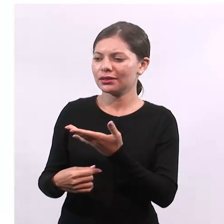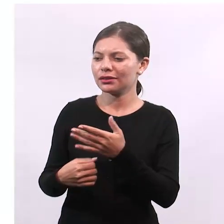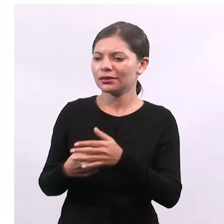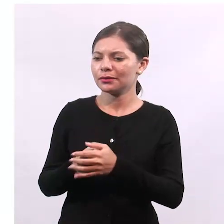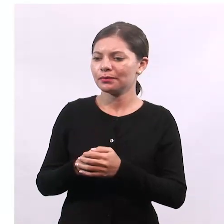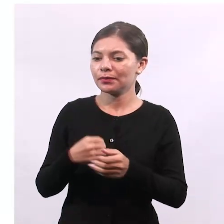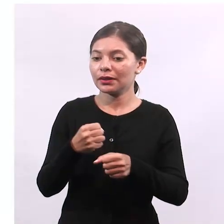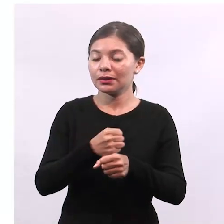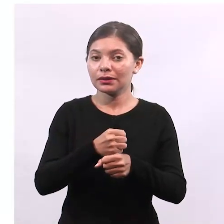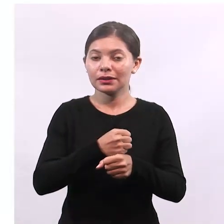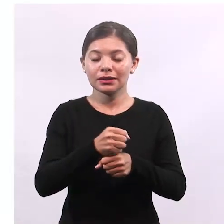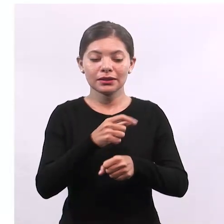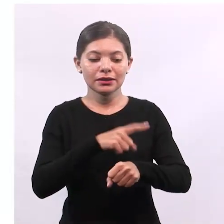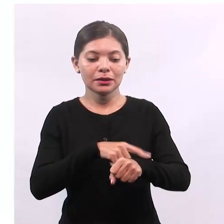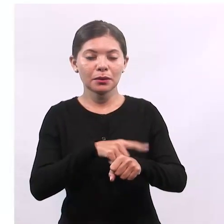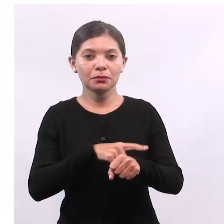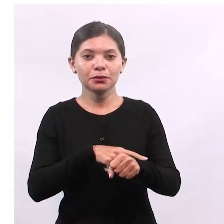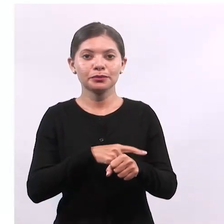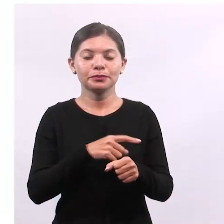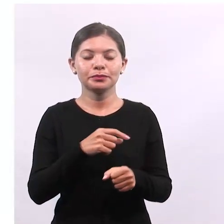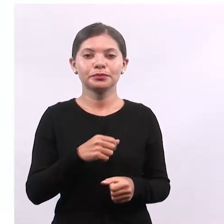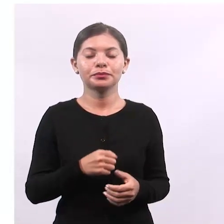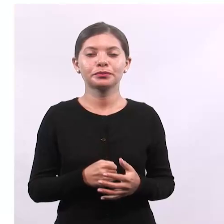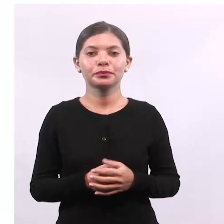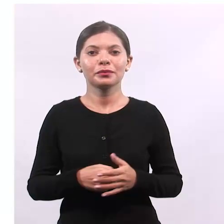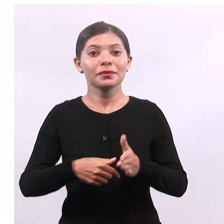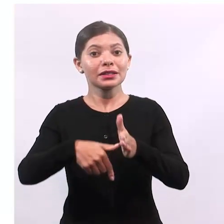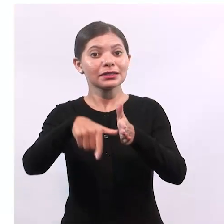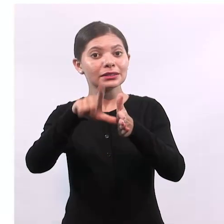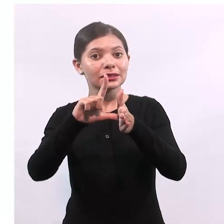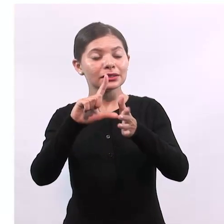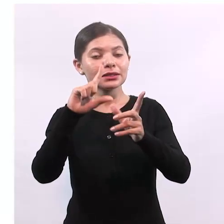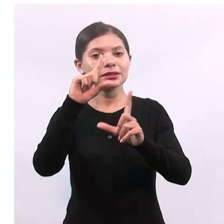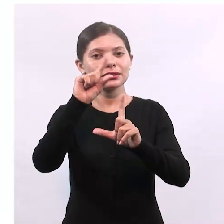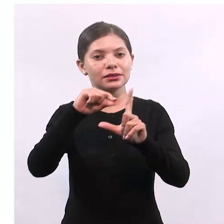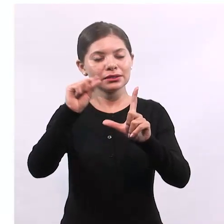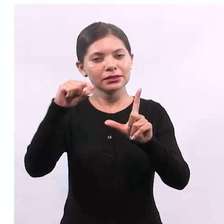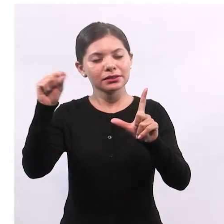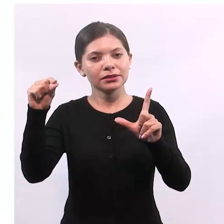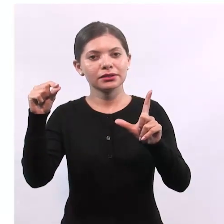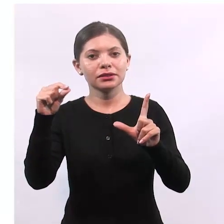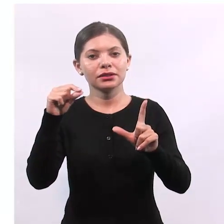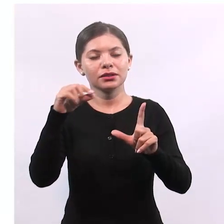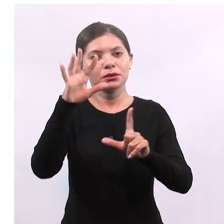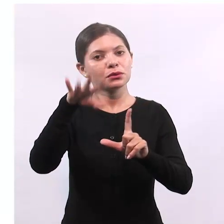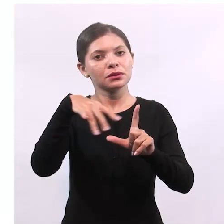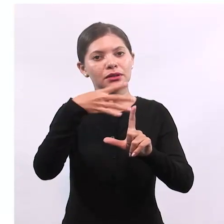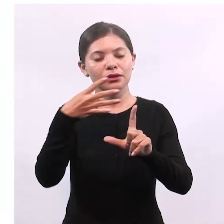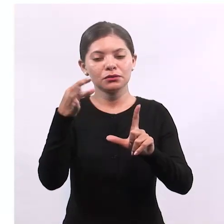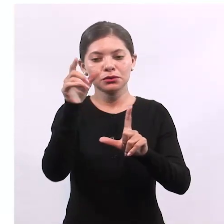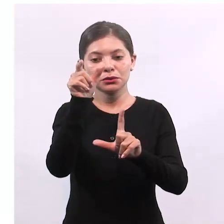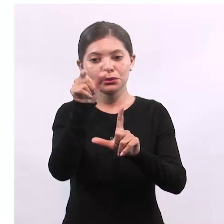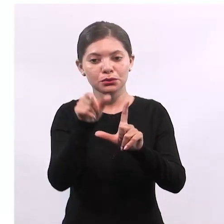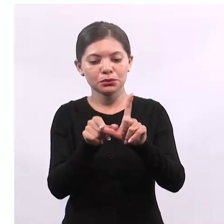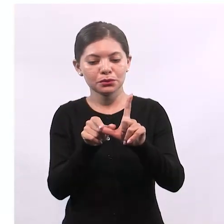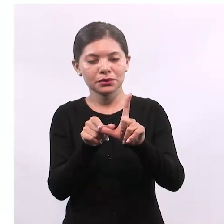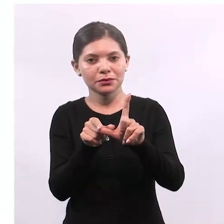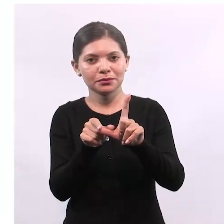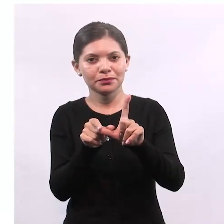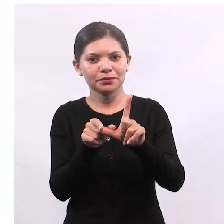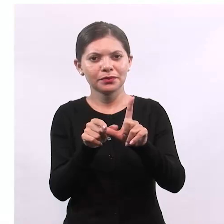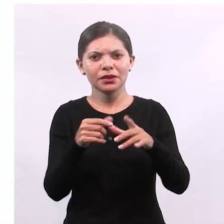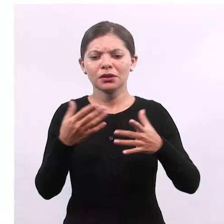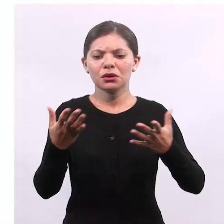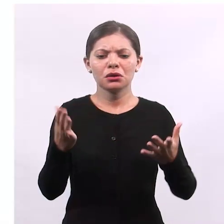uma série temporal Mas como eu disse lá na aula de estatística o gráfico de coluna é como